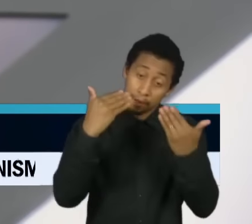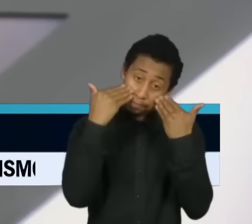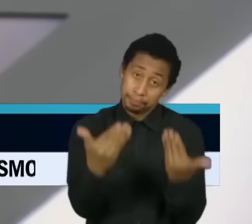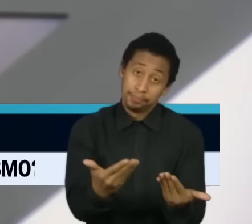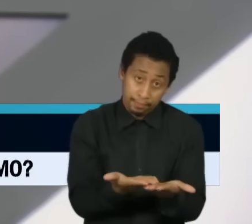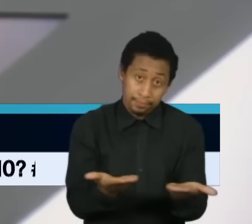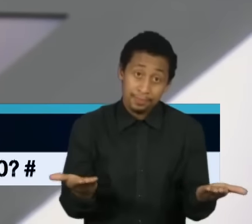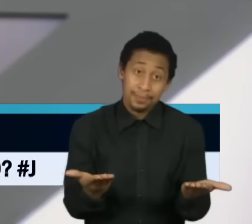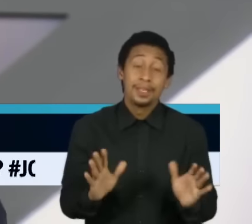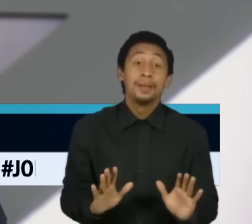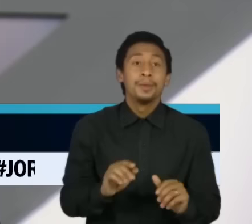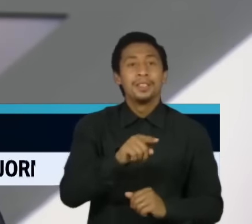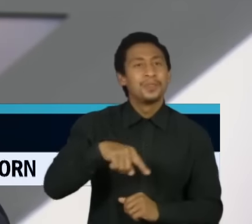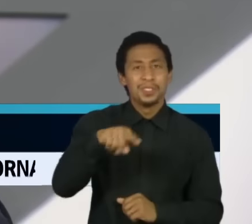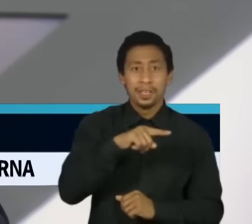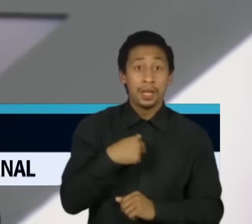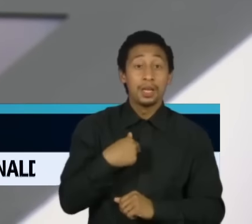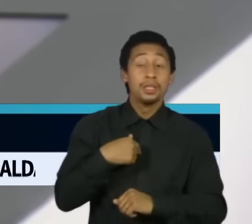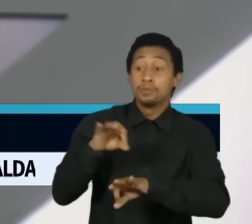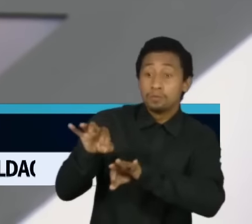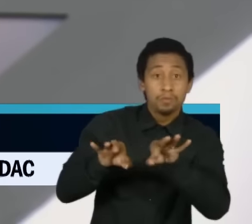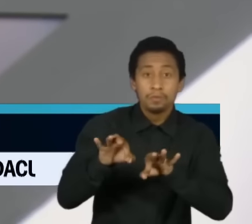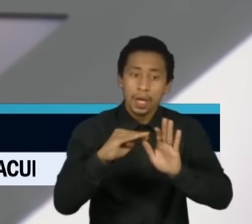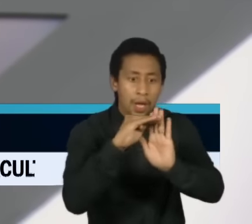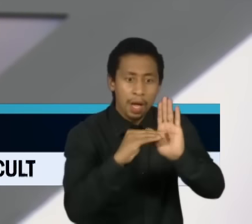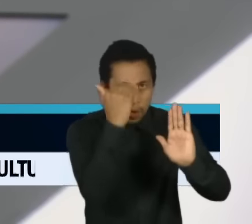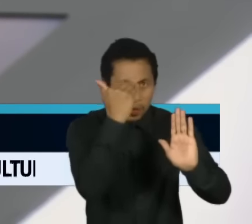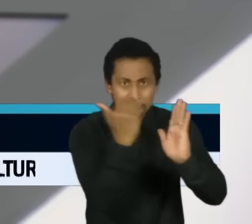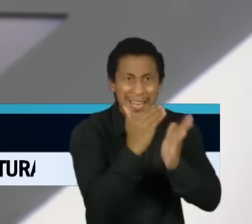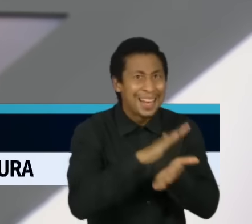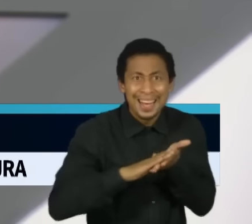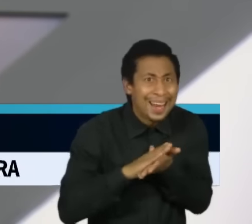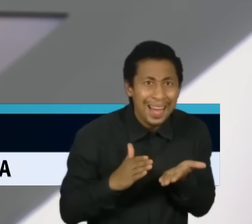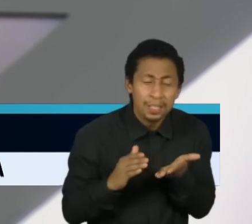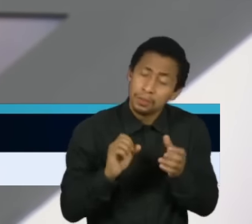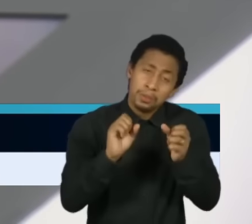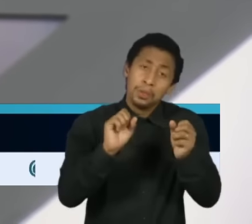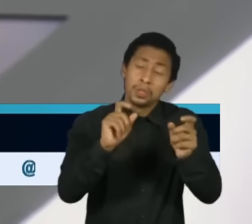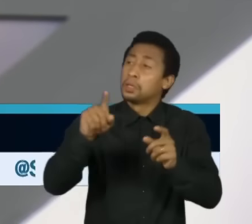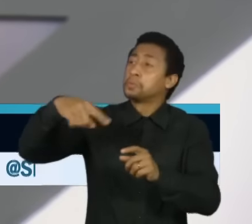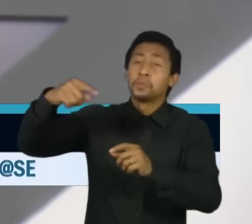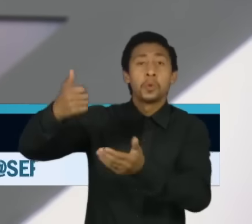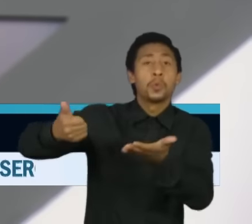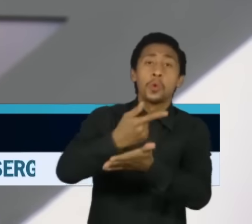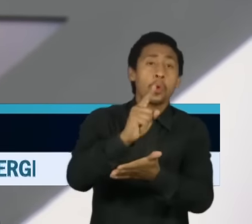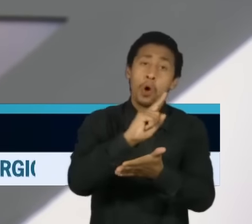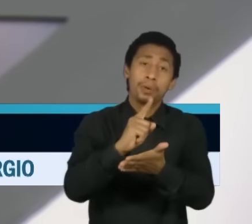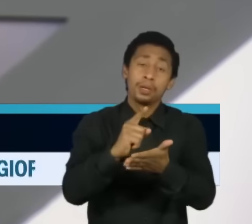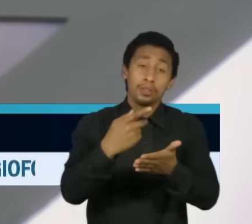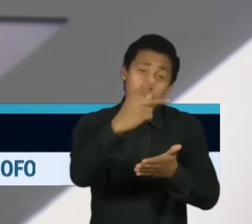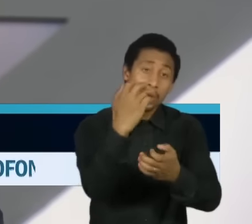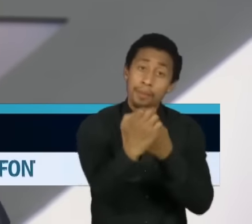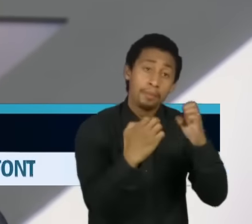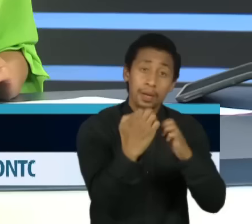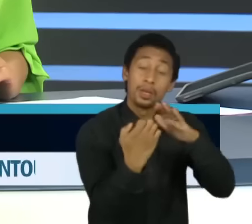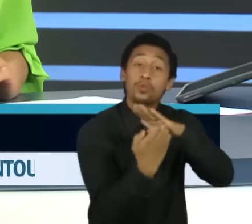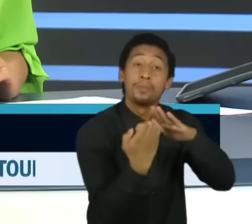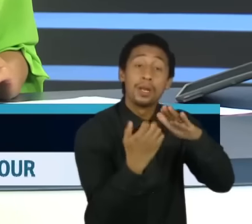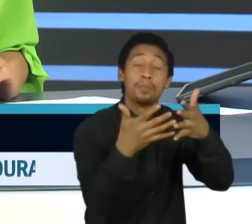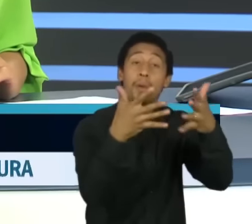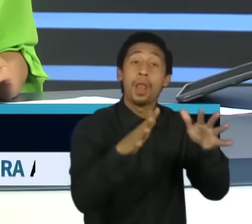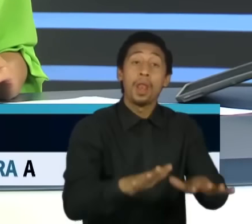faz por amor, talvez a gente faça pela dor, né? Porque o que nós estamos vendo é uma resposta a essa